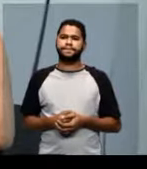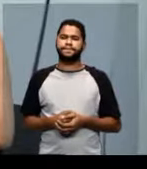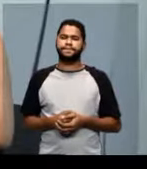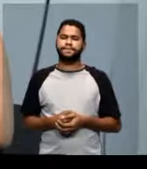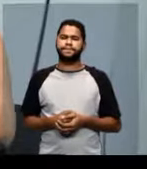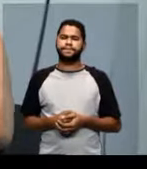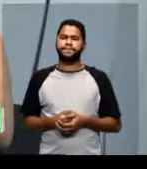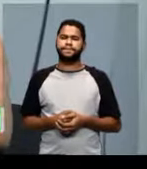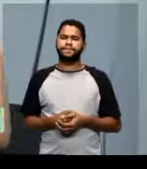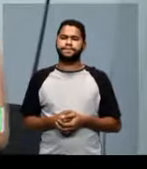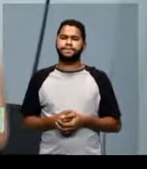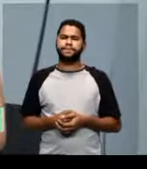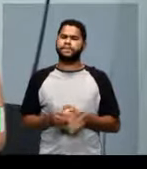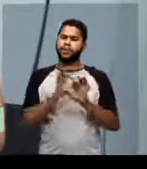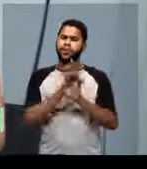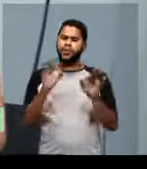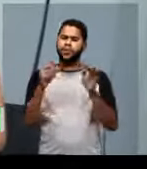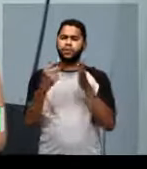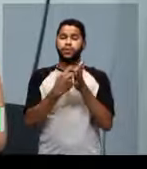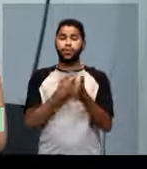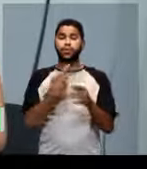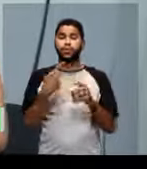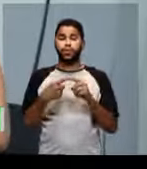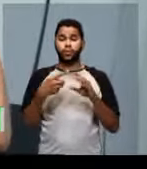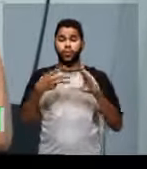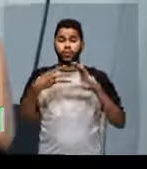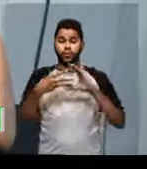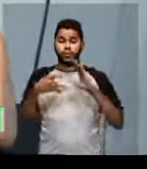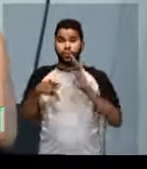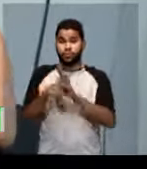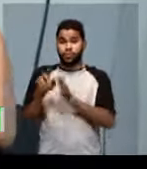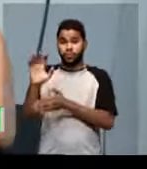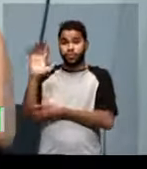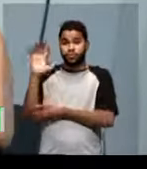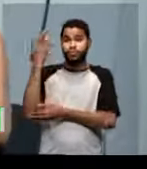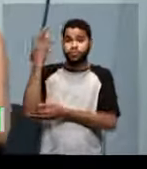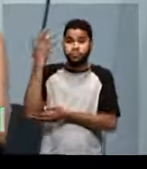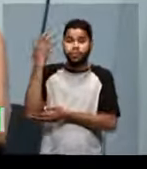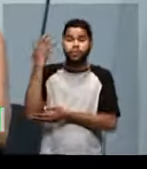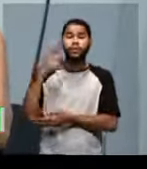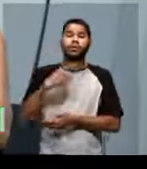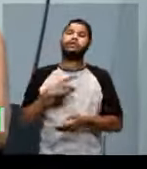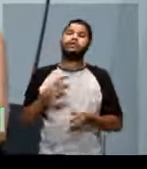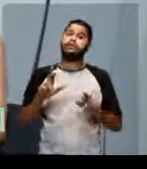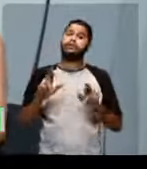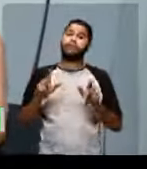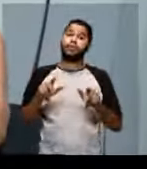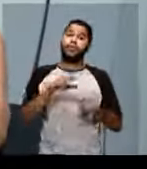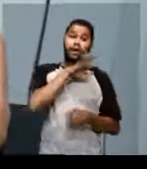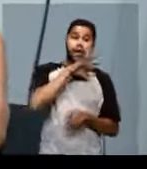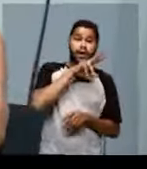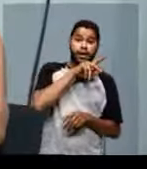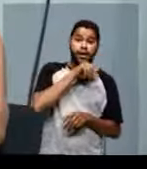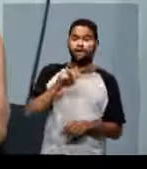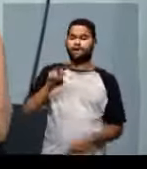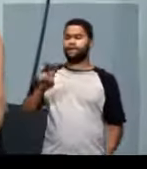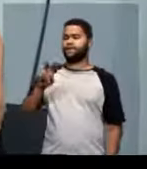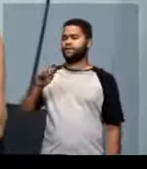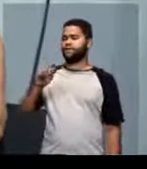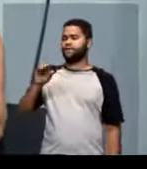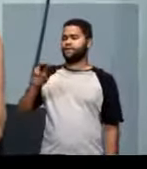Seguinte, gente, ótima pergunta, porque a célula vegetal, ela tem aí de diferente do animal, que é o vacúolo,